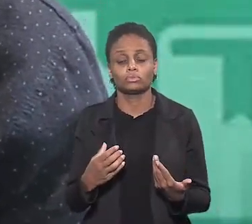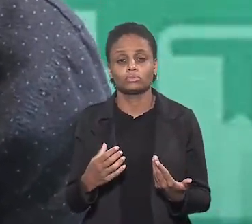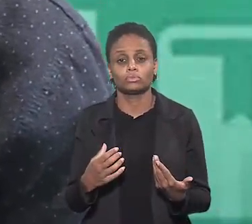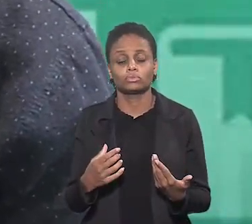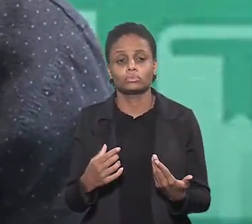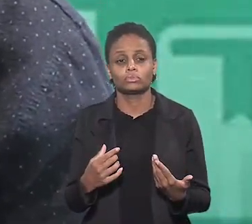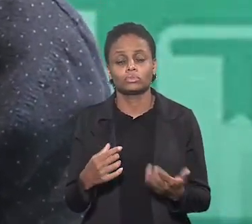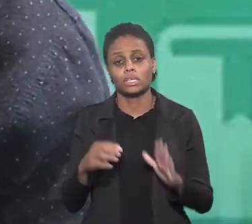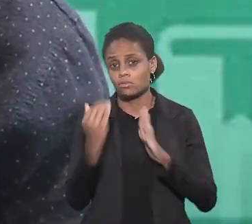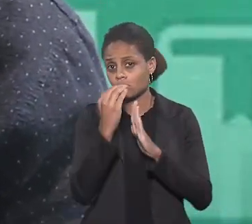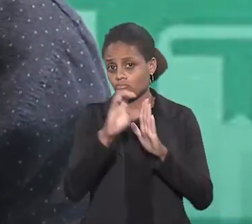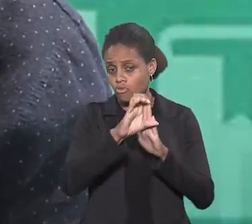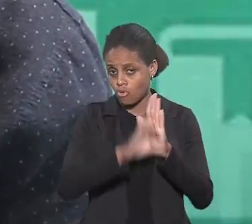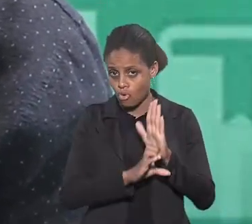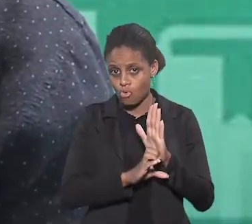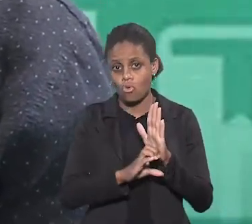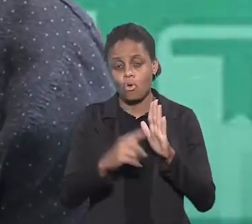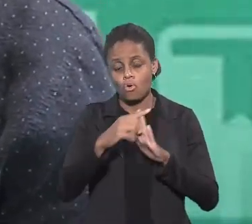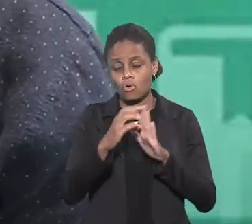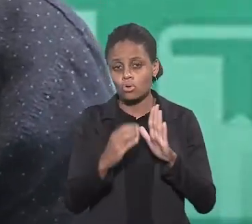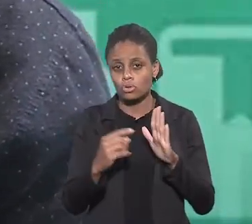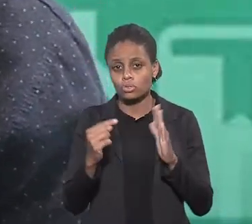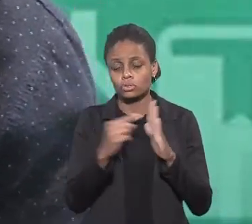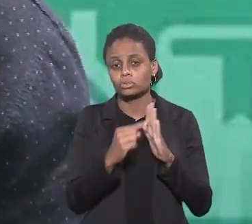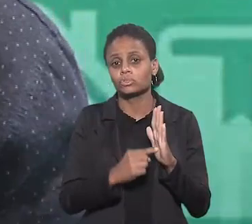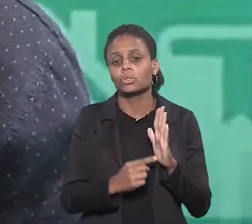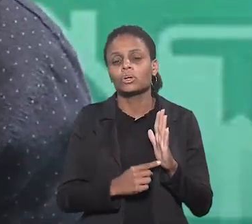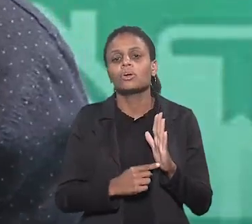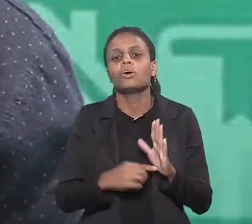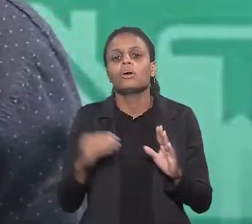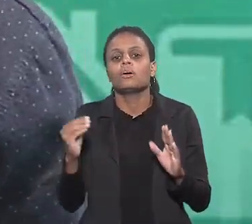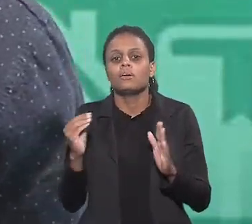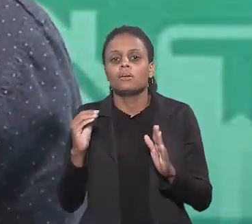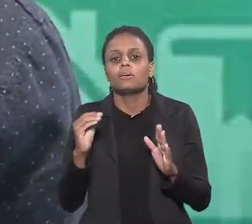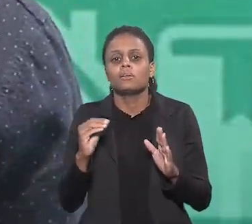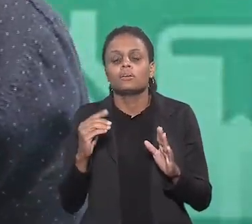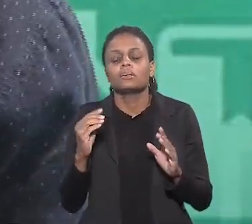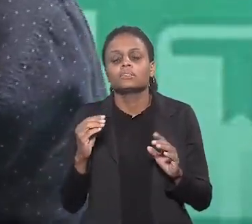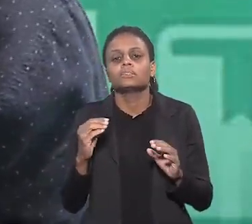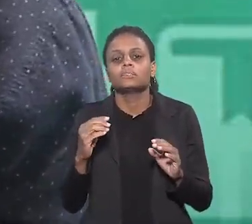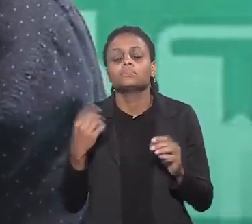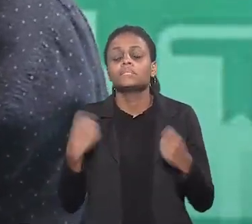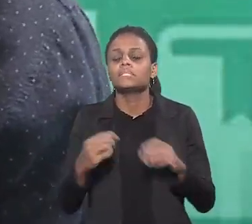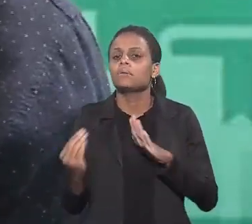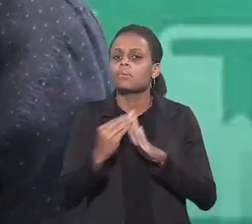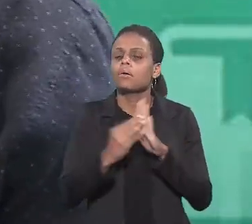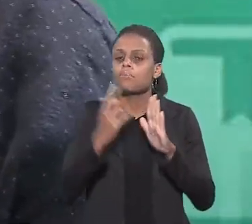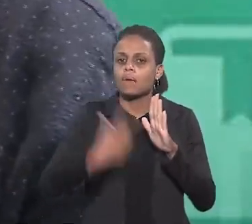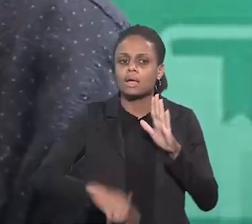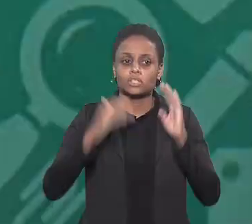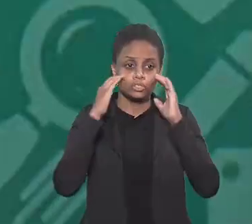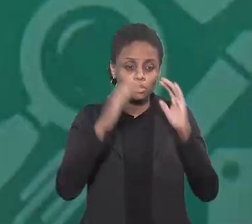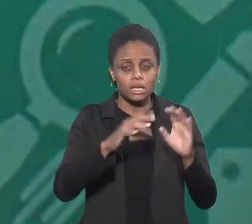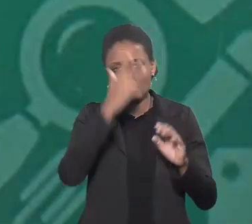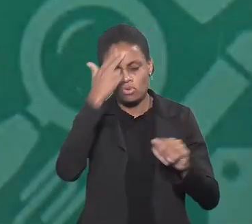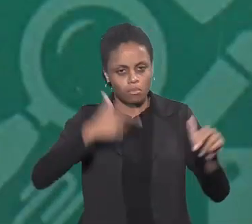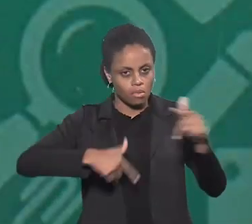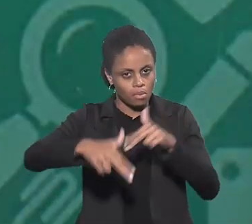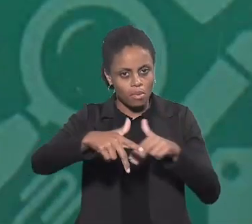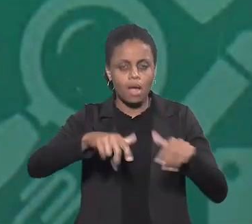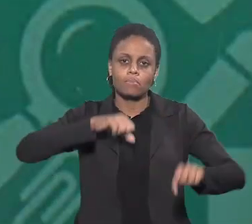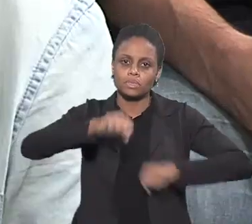completamente efetivo para a segurança desses menores, que são os pedestres, as bicicletas, os